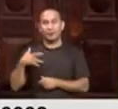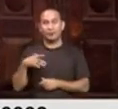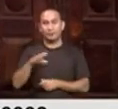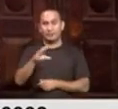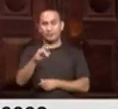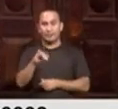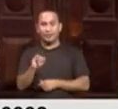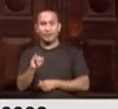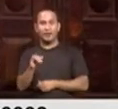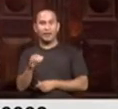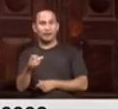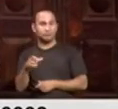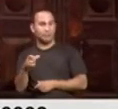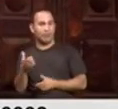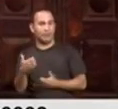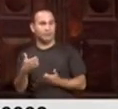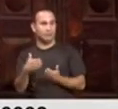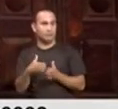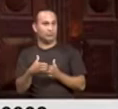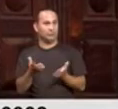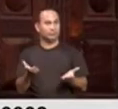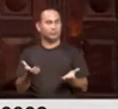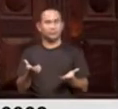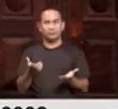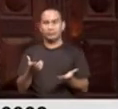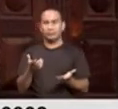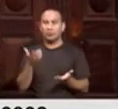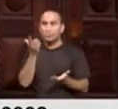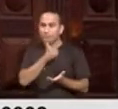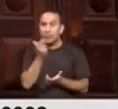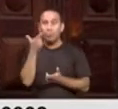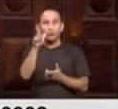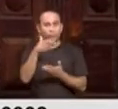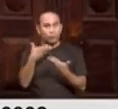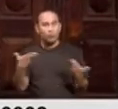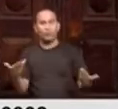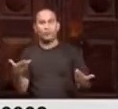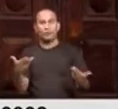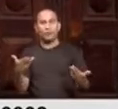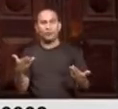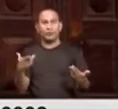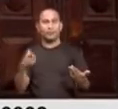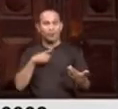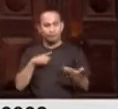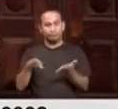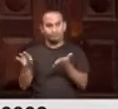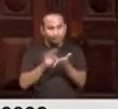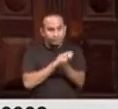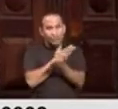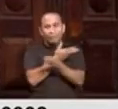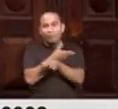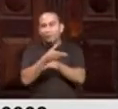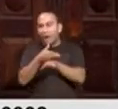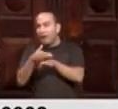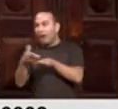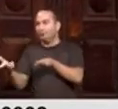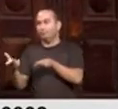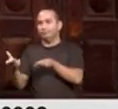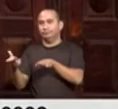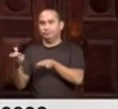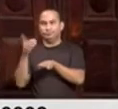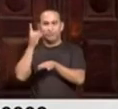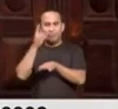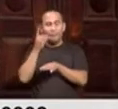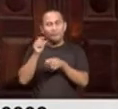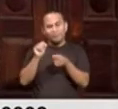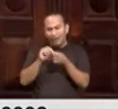da Fetranspor. Isso a gente não conseguiu. Conseguimos outras coisas. Temos projetos assinados com vários deputados. Isso faz parte do dia a dia